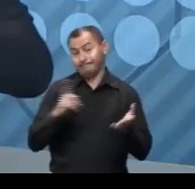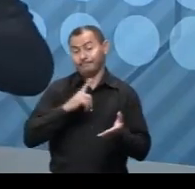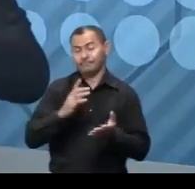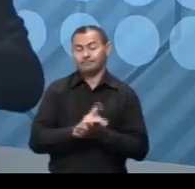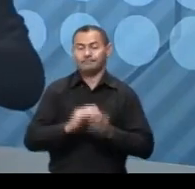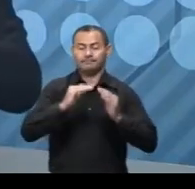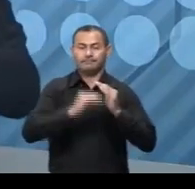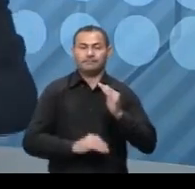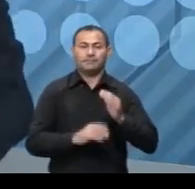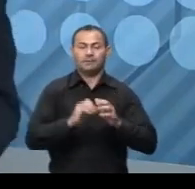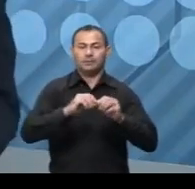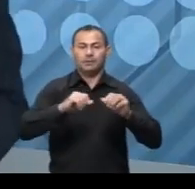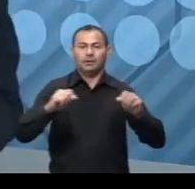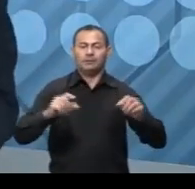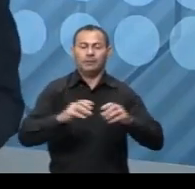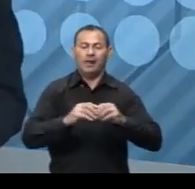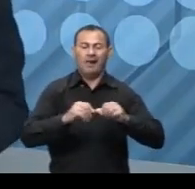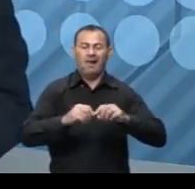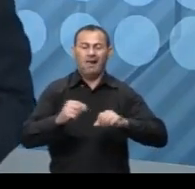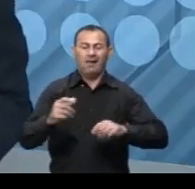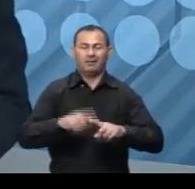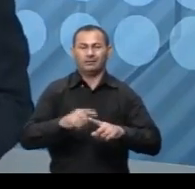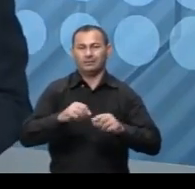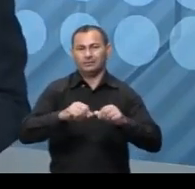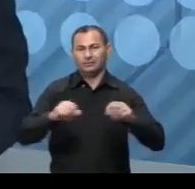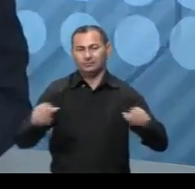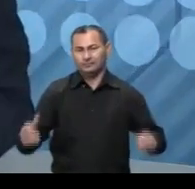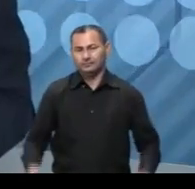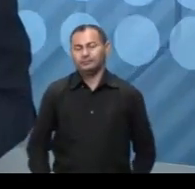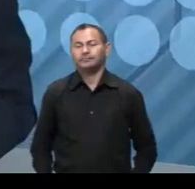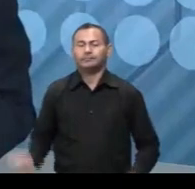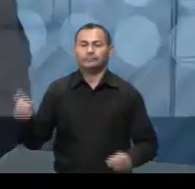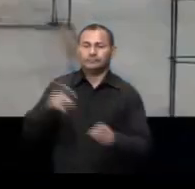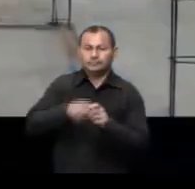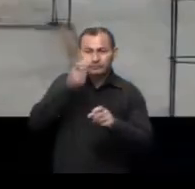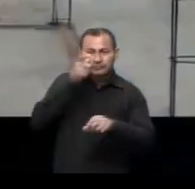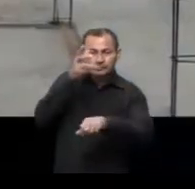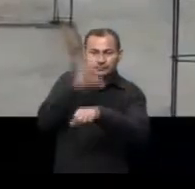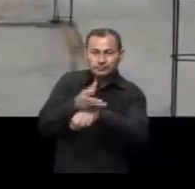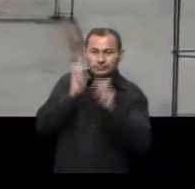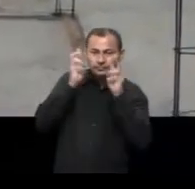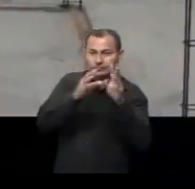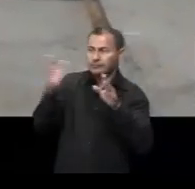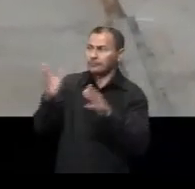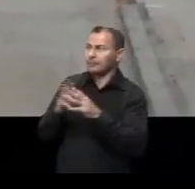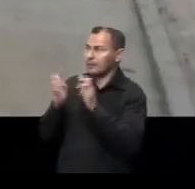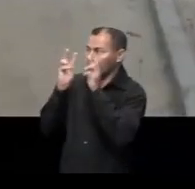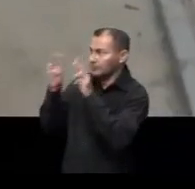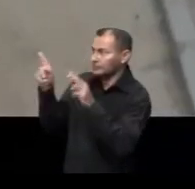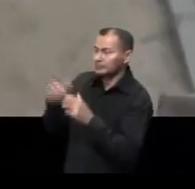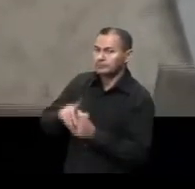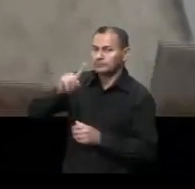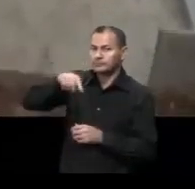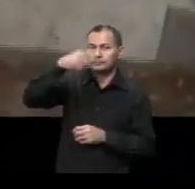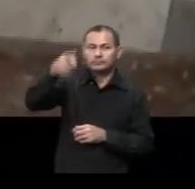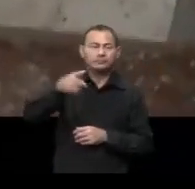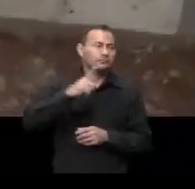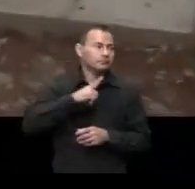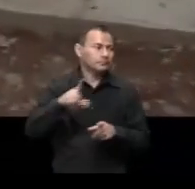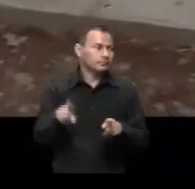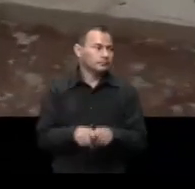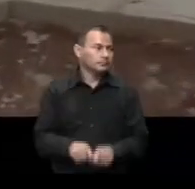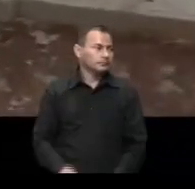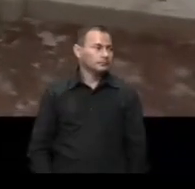um desnivelamento do solo, vai rachar tudo o nosso chão. E retornando para o vídeo, então, olha lá. E depois, assim, ele vai